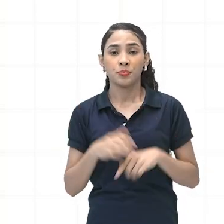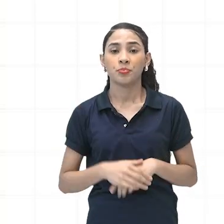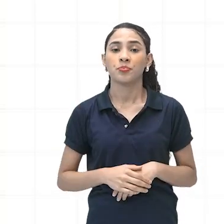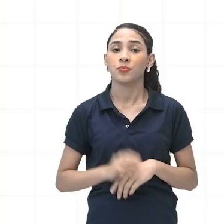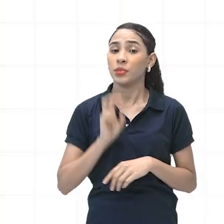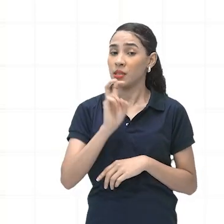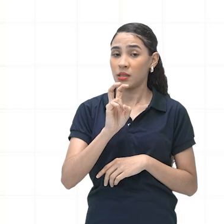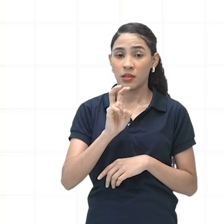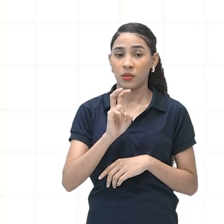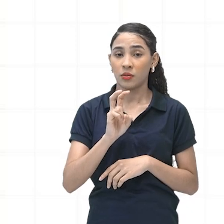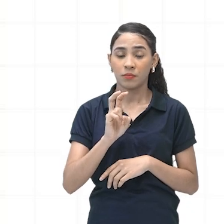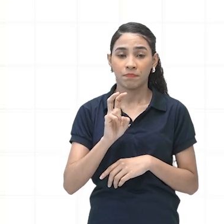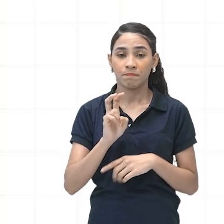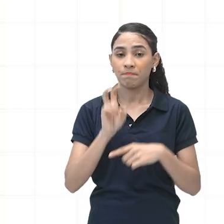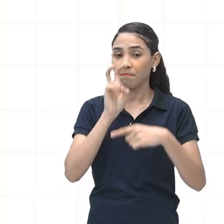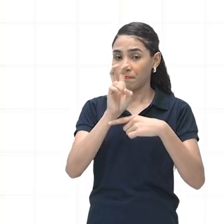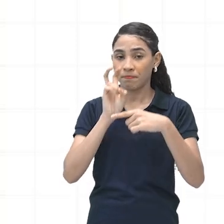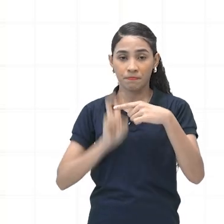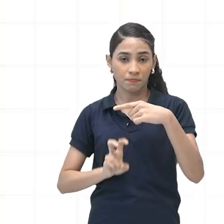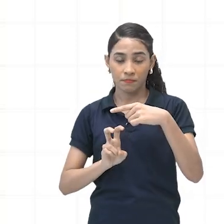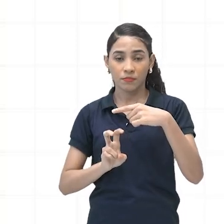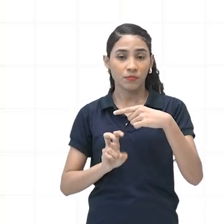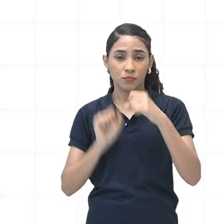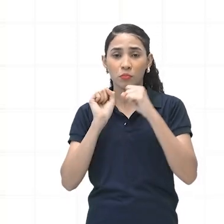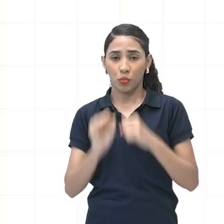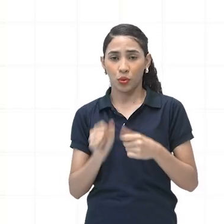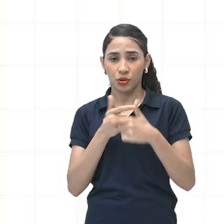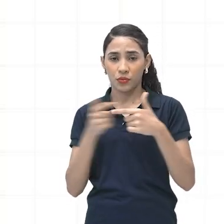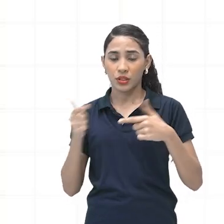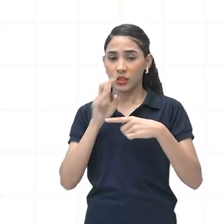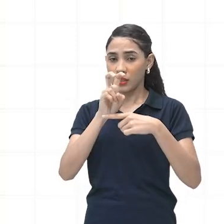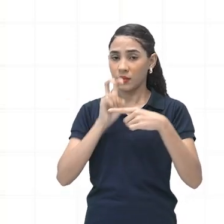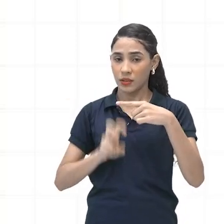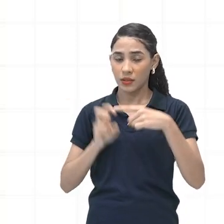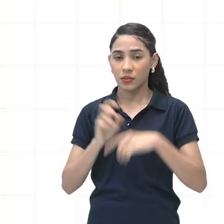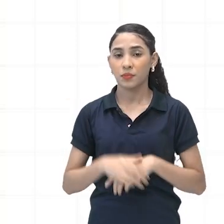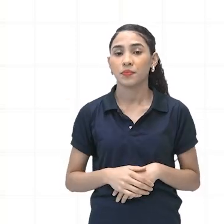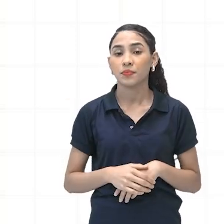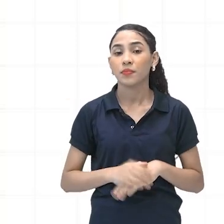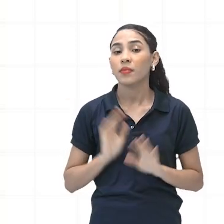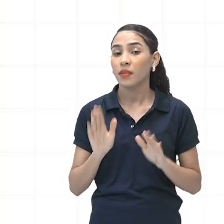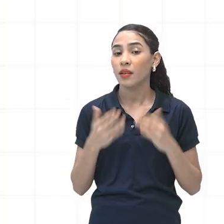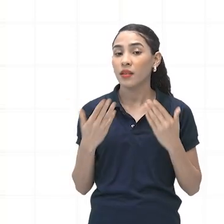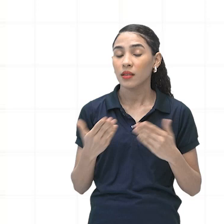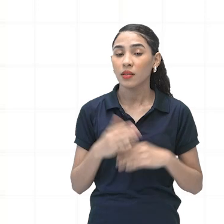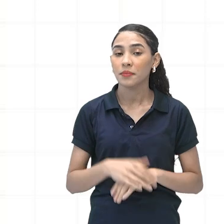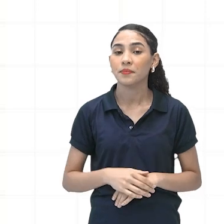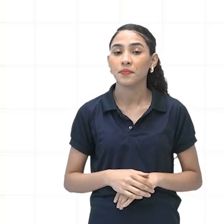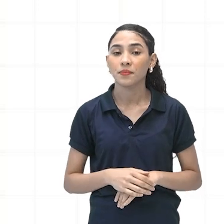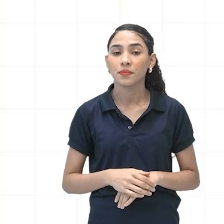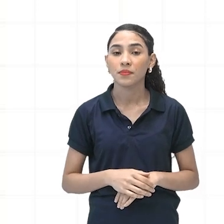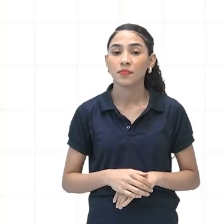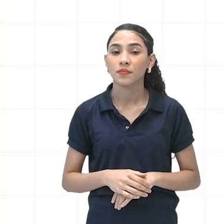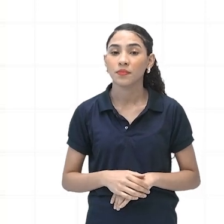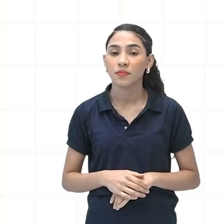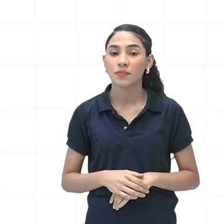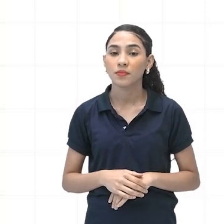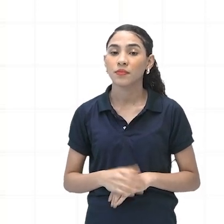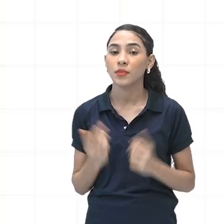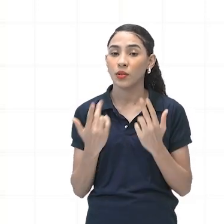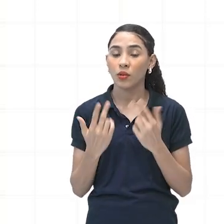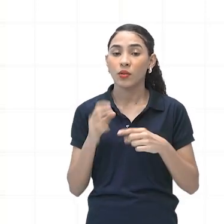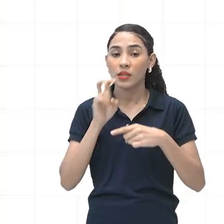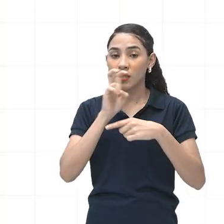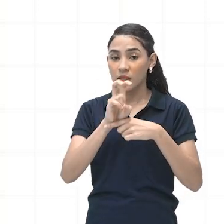por 5, tanto em cima quanto embaixo. Eu posso dividir pelo mesmo valor. Logo, isso aqui vai ser igual